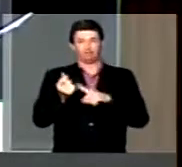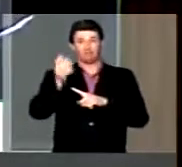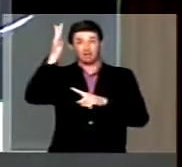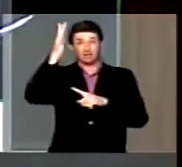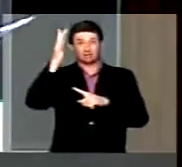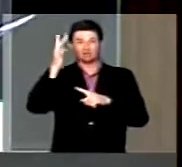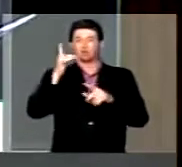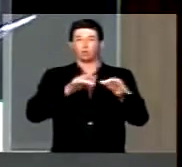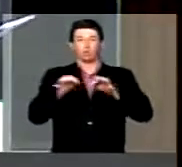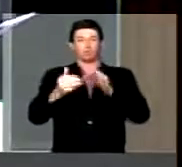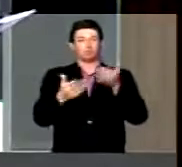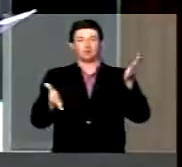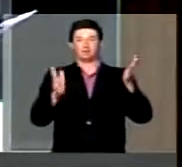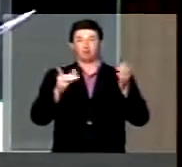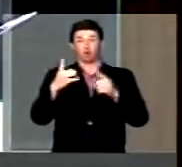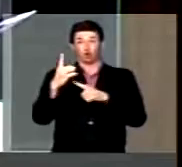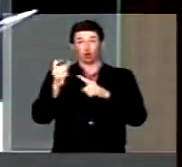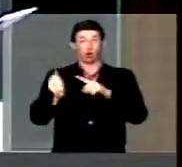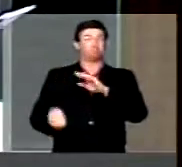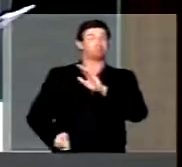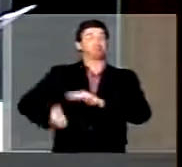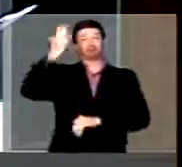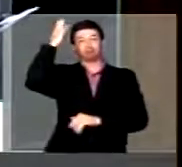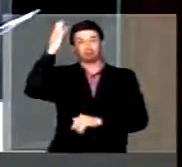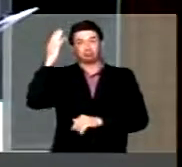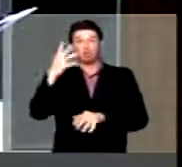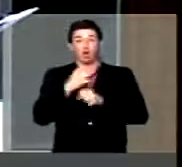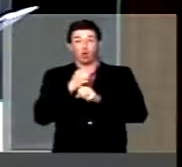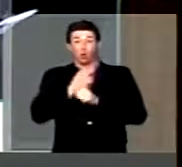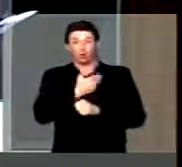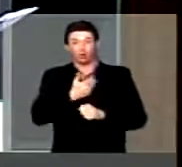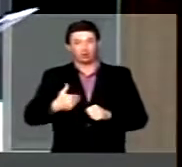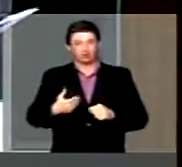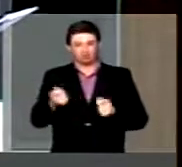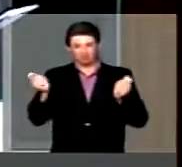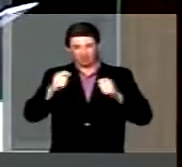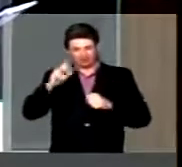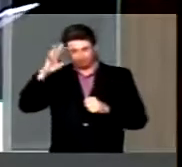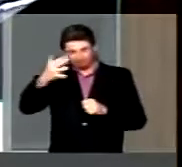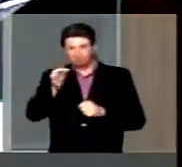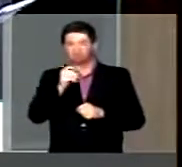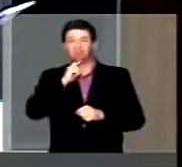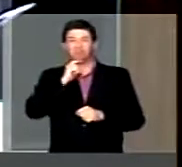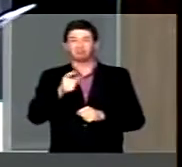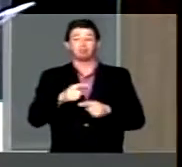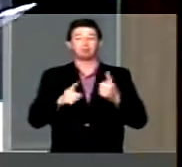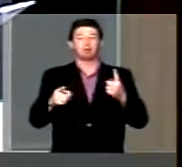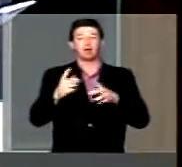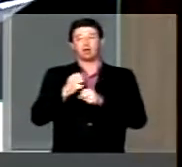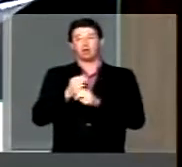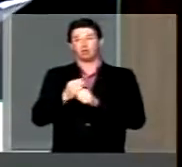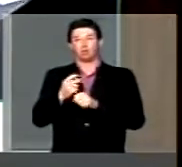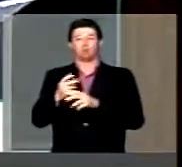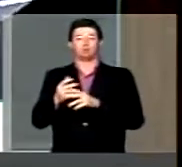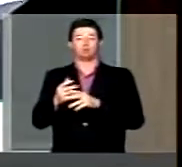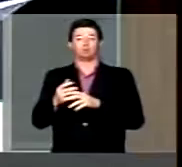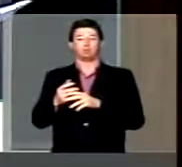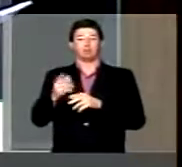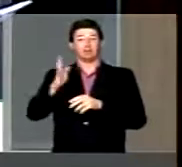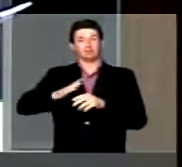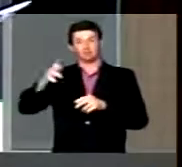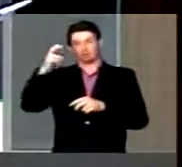inflação está saindo do controle, o dólar disparou, as contas públicas não fecham, mesmo com uma contabilidade nacional